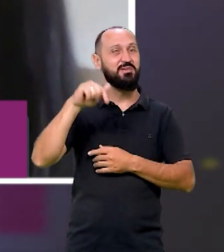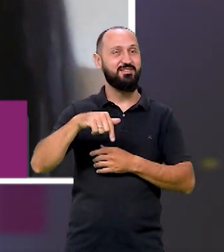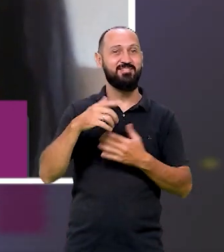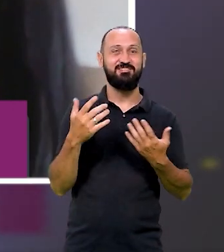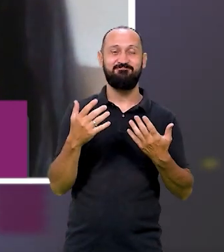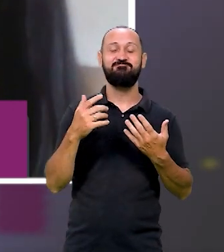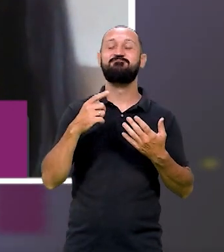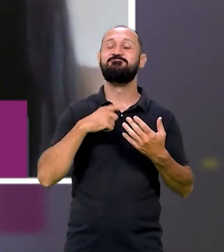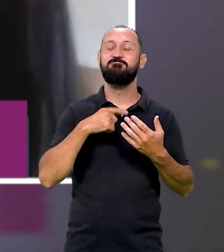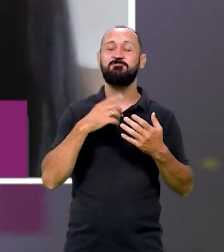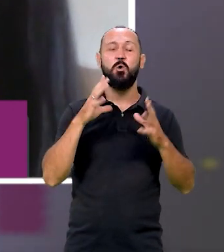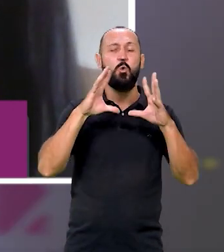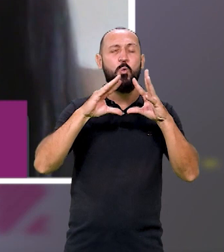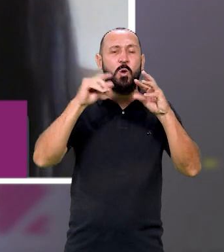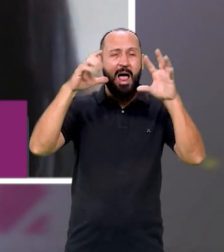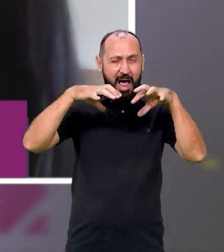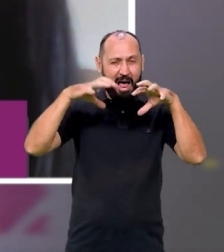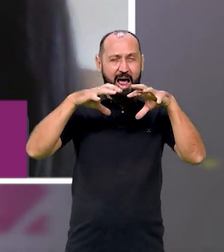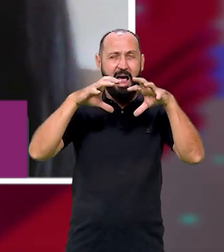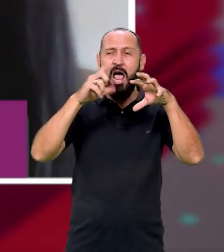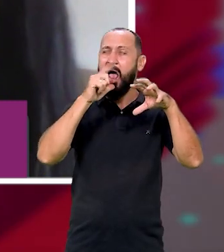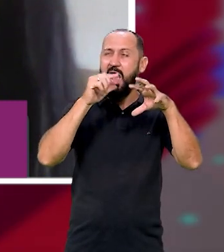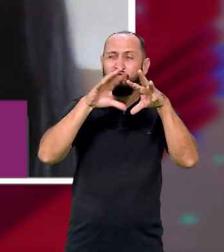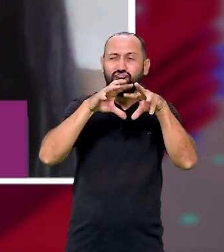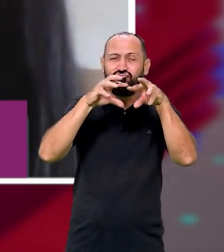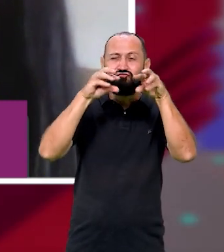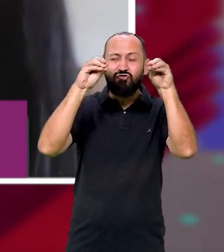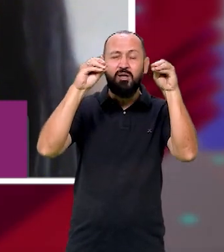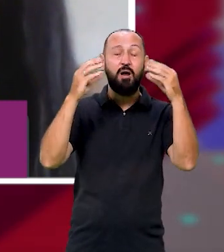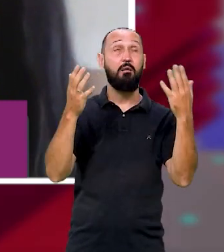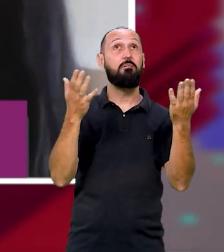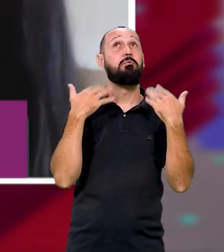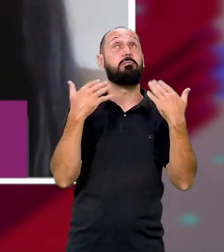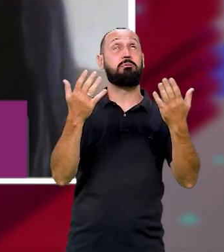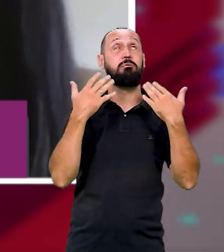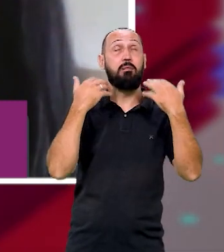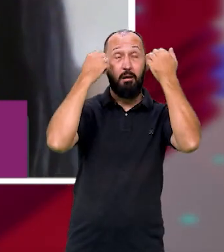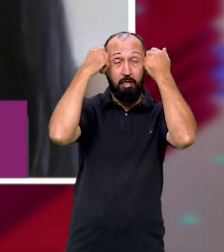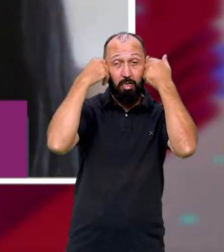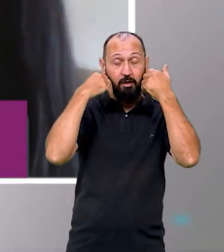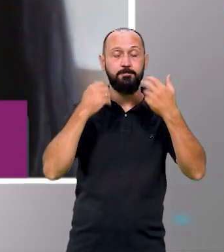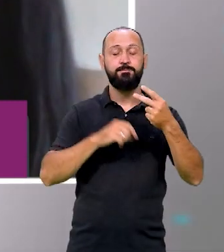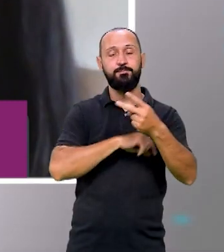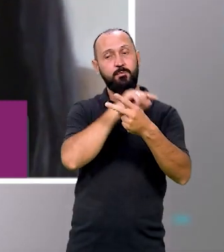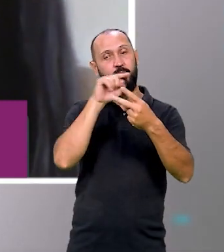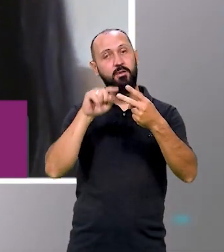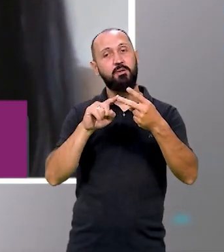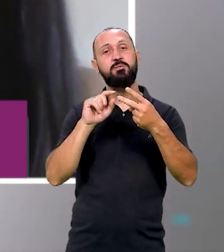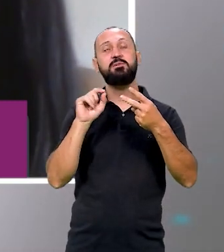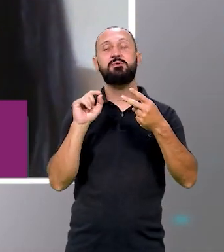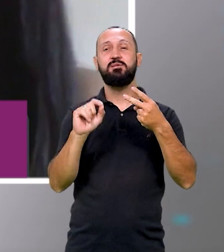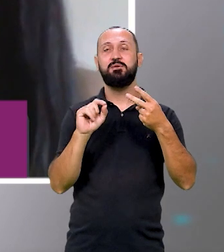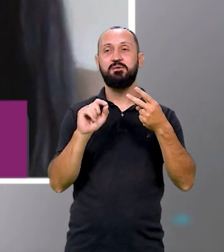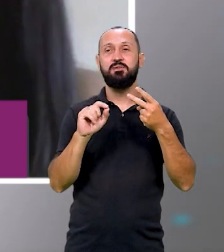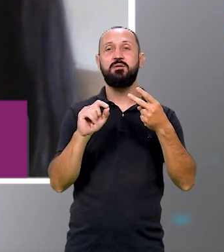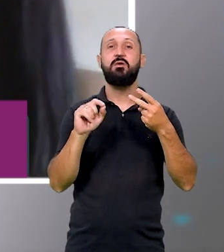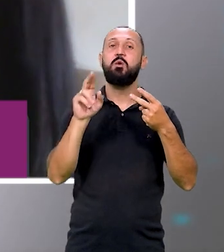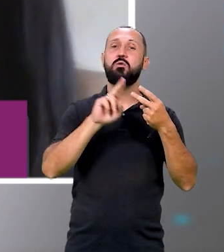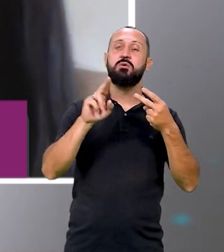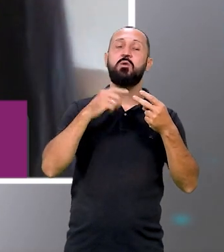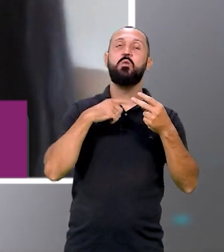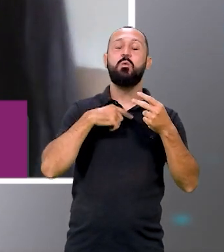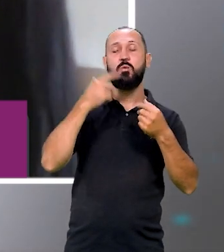Grande. Então, além do tempo seco, da baixa umidade relativa do ar, esse calor intenso. E uma segunda notícia